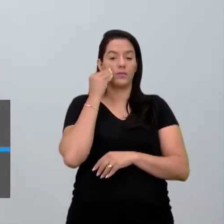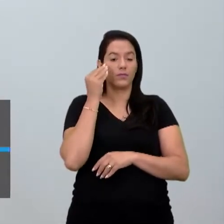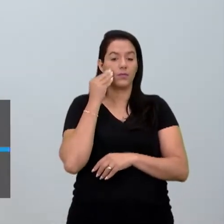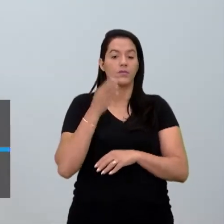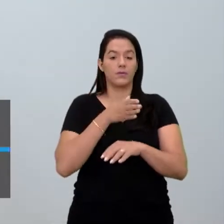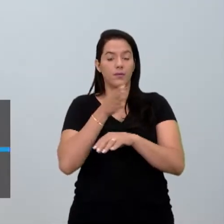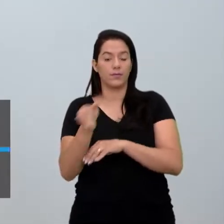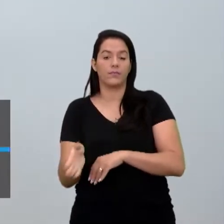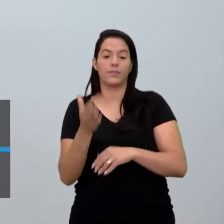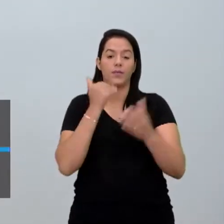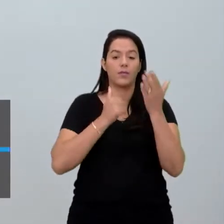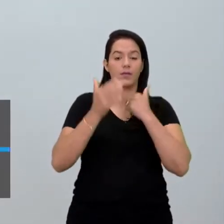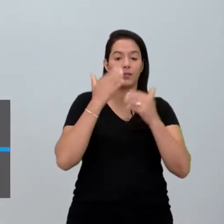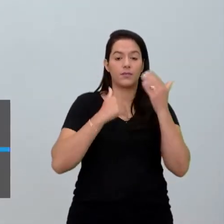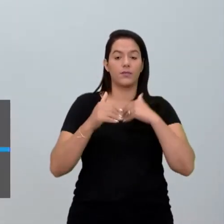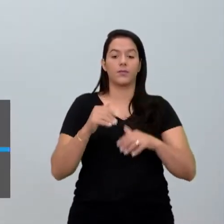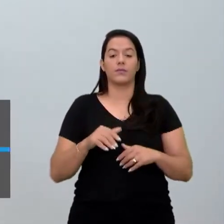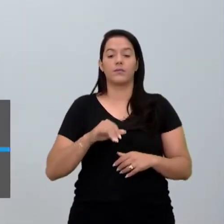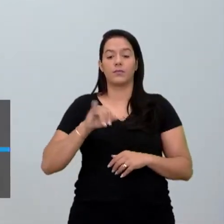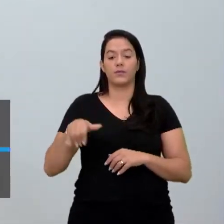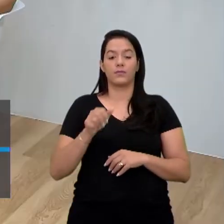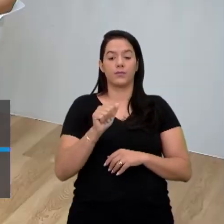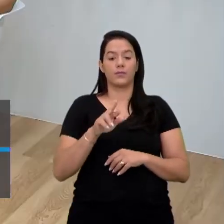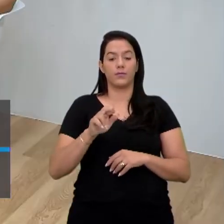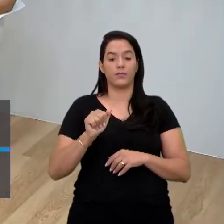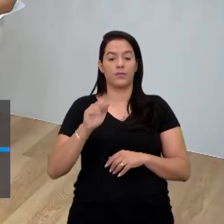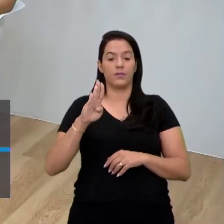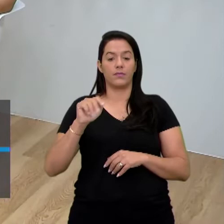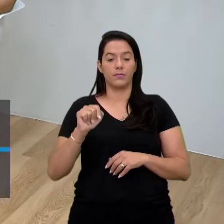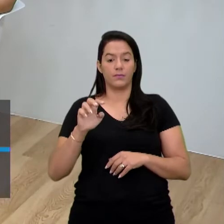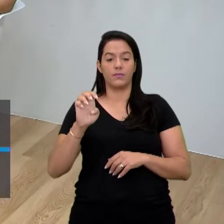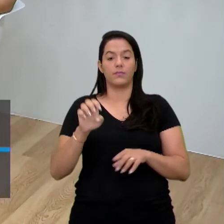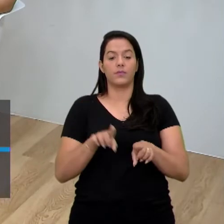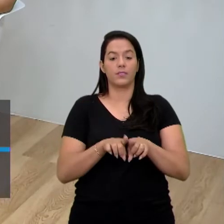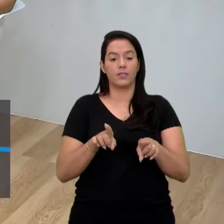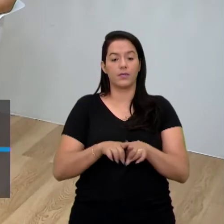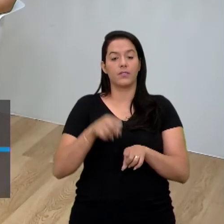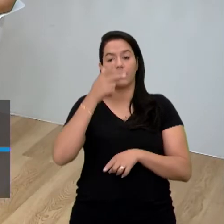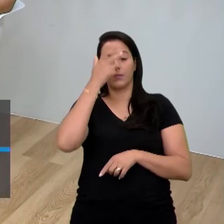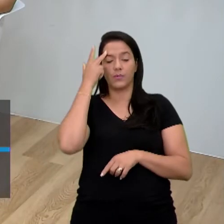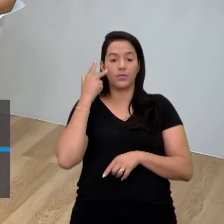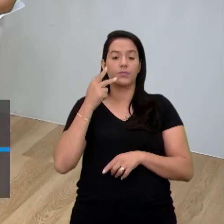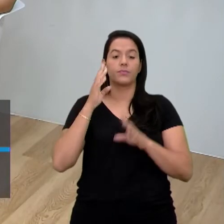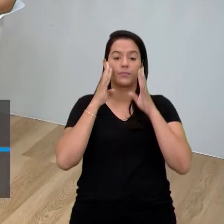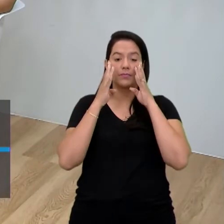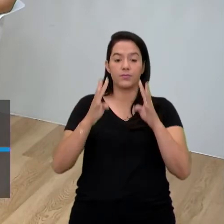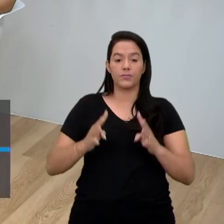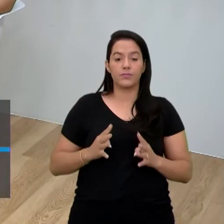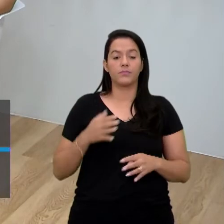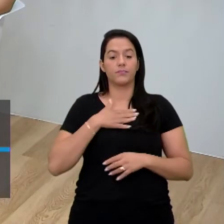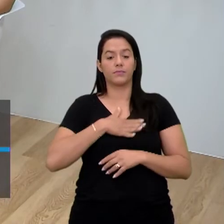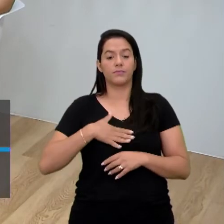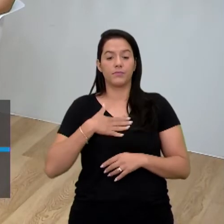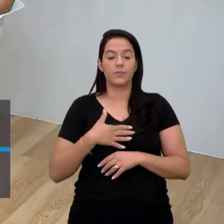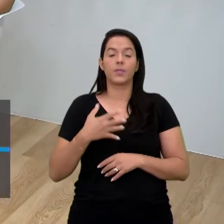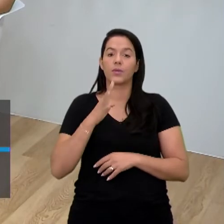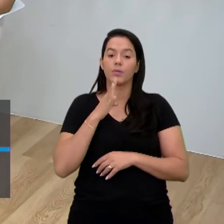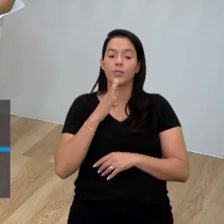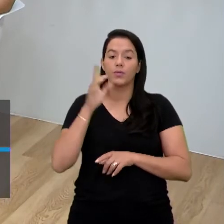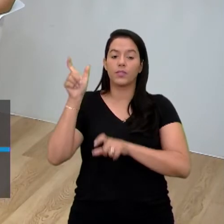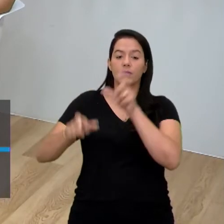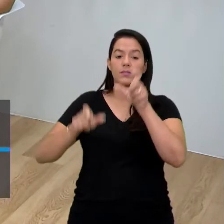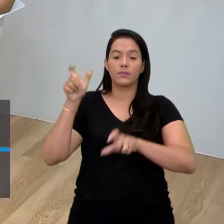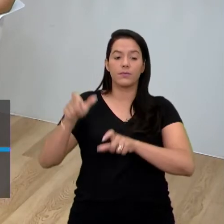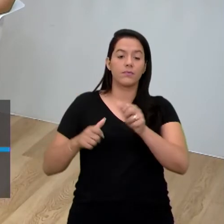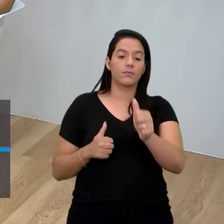correndo para comer shawarma. Maravilhoso. E eles são super simpáticos, gente. Isso que é bacana, porque quando a gente conhece essas pessoas de